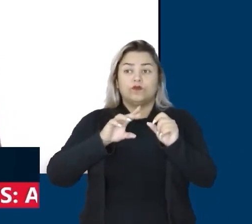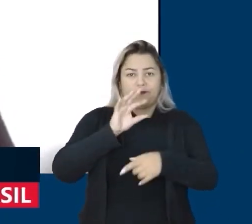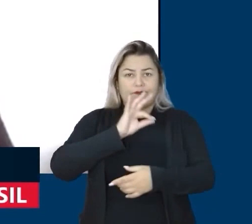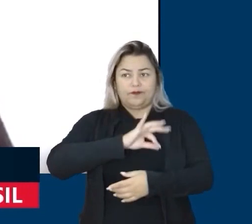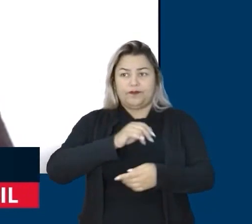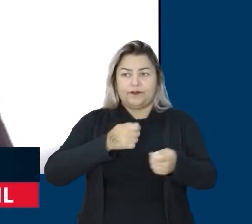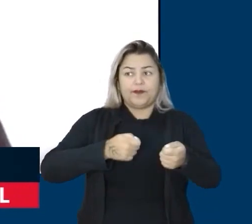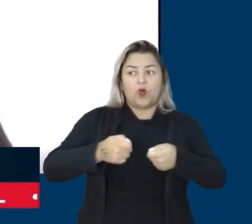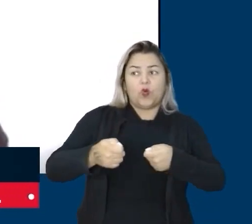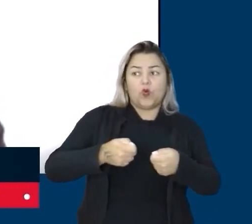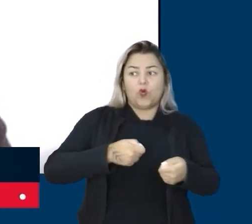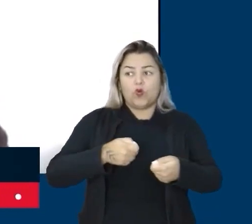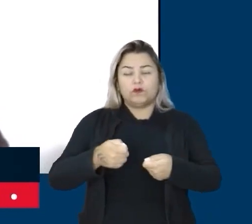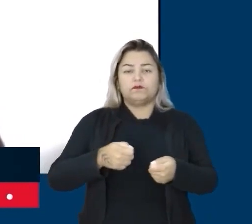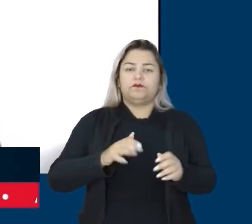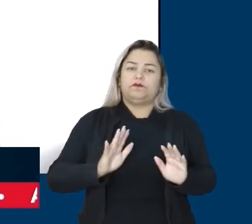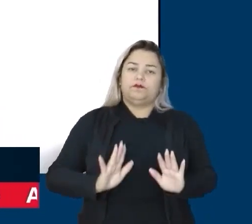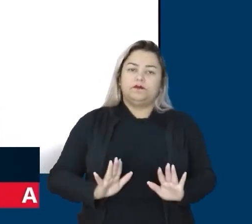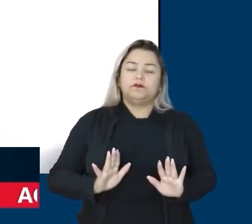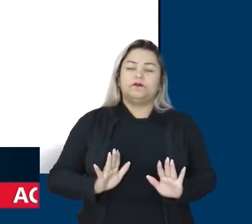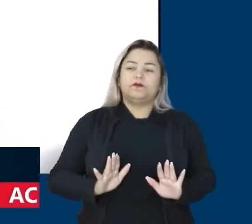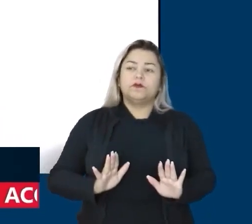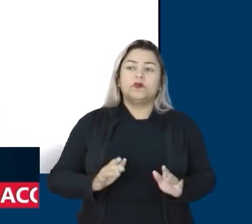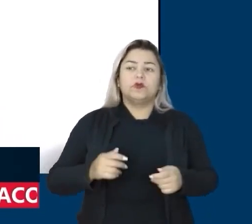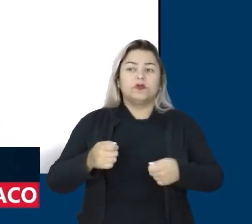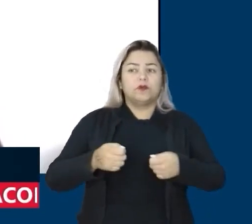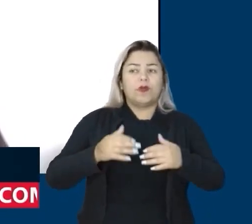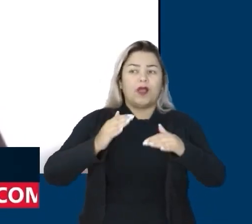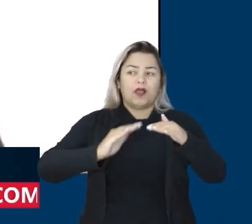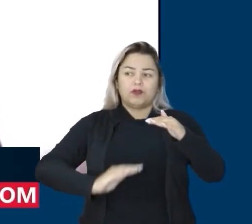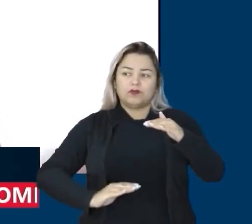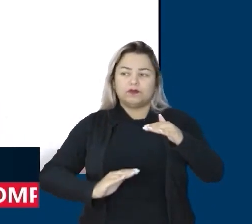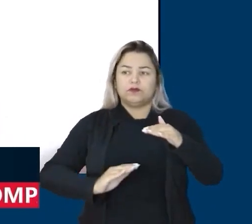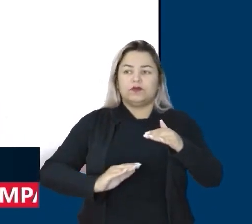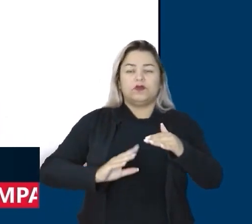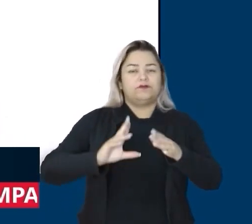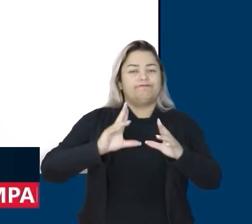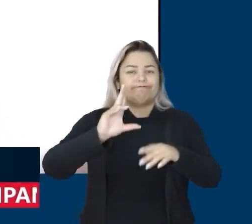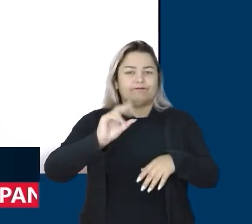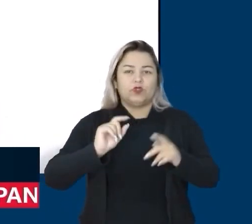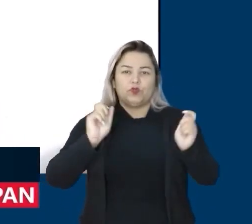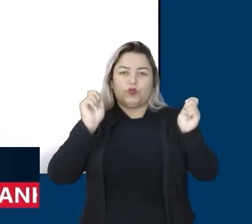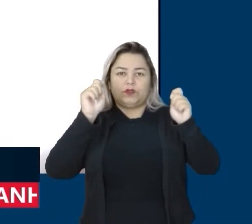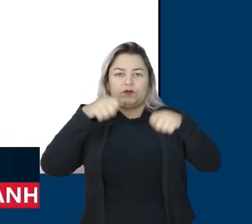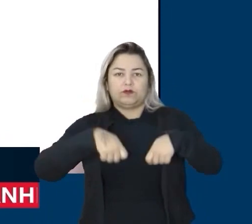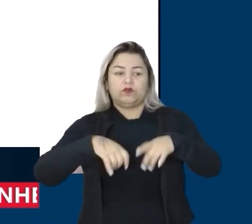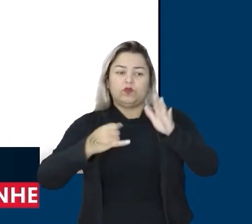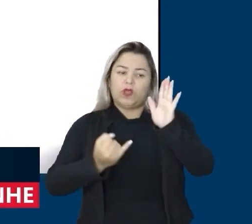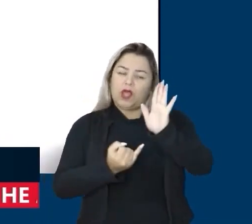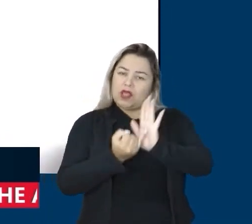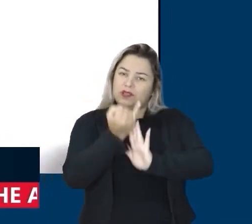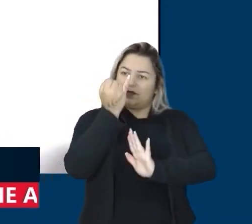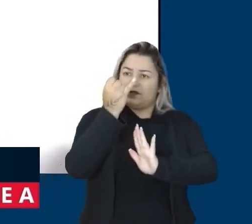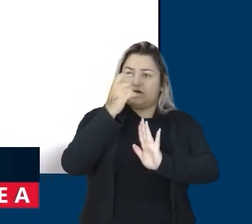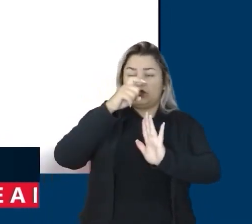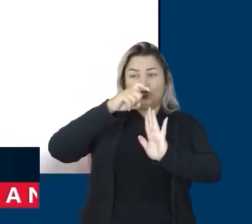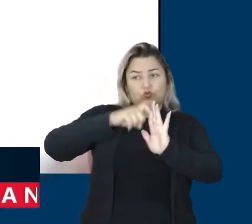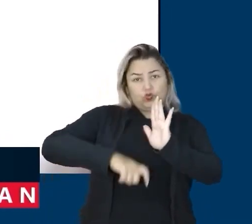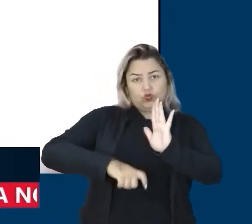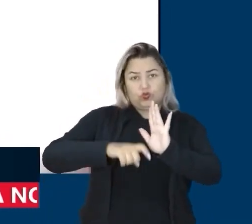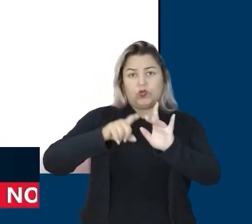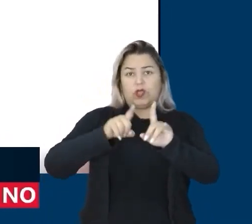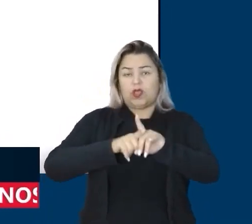especuladores. A inflação está controlada, está baixa, não precisa praticar uma taxa de juros tão alta. Aliás, o mundo